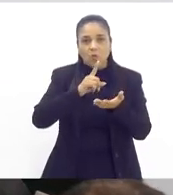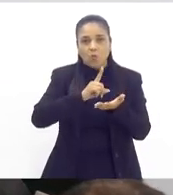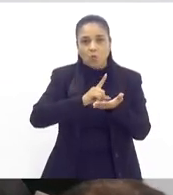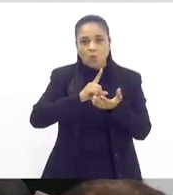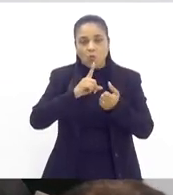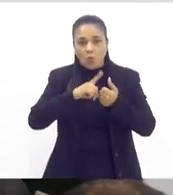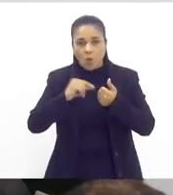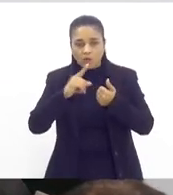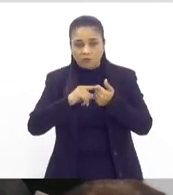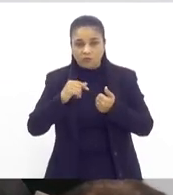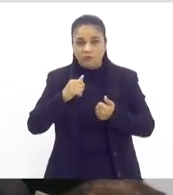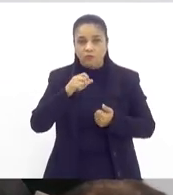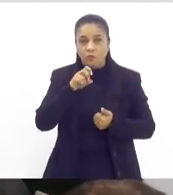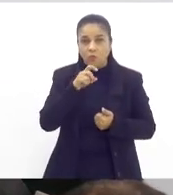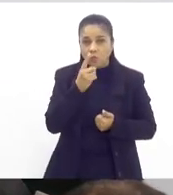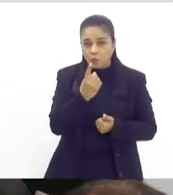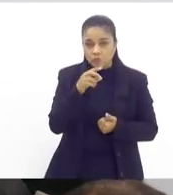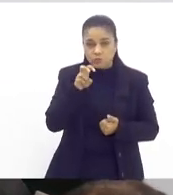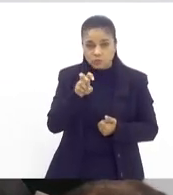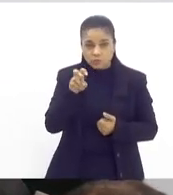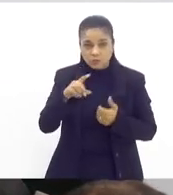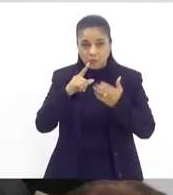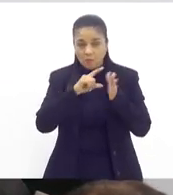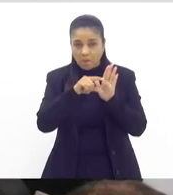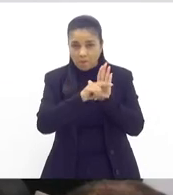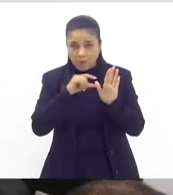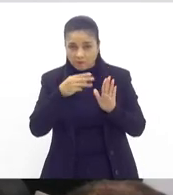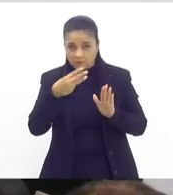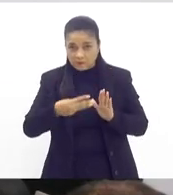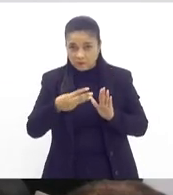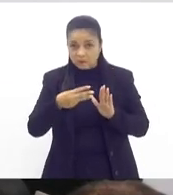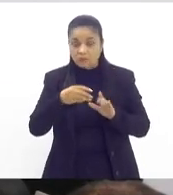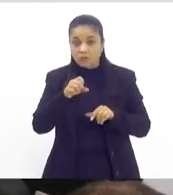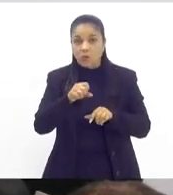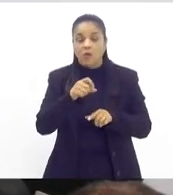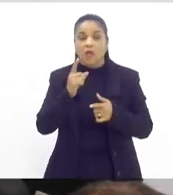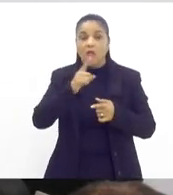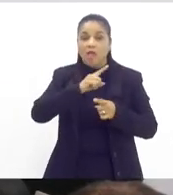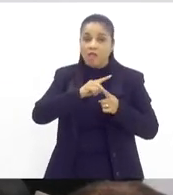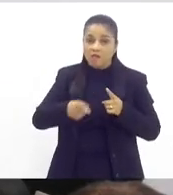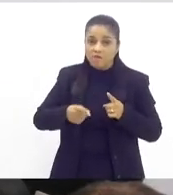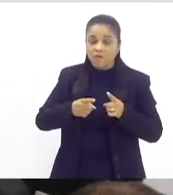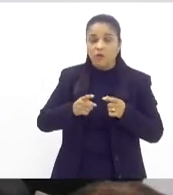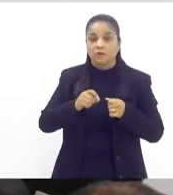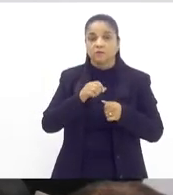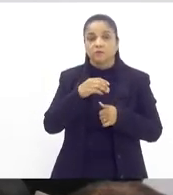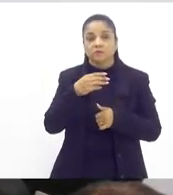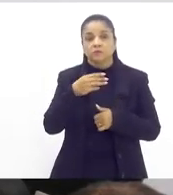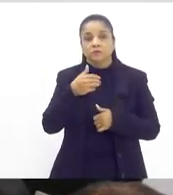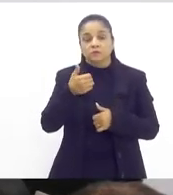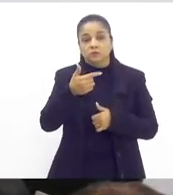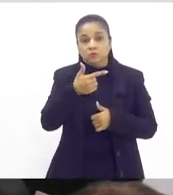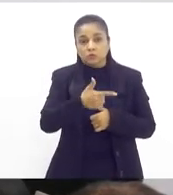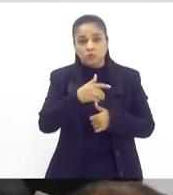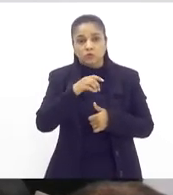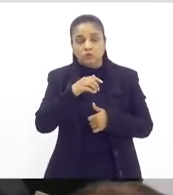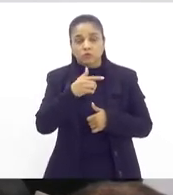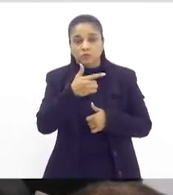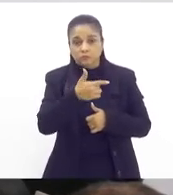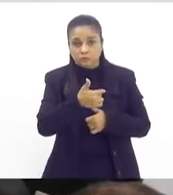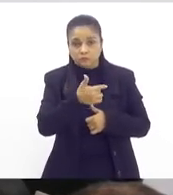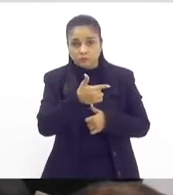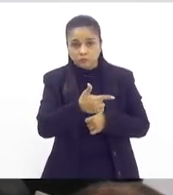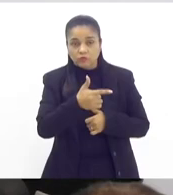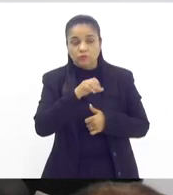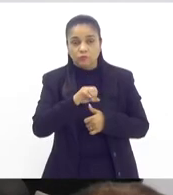155, parágrafo 3º, ele é revogado em 2033. E o que acontece com isso? Passa a ter a possibilidade